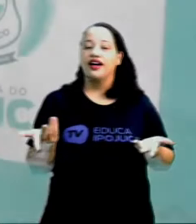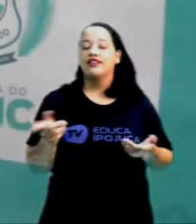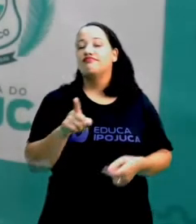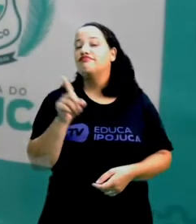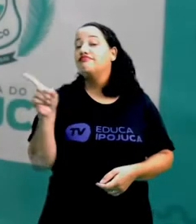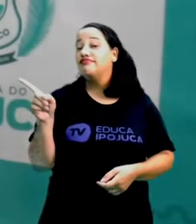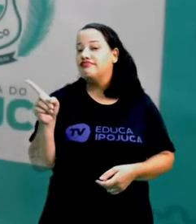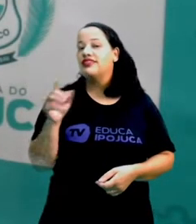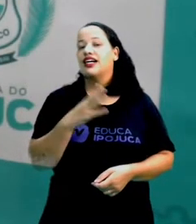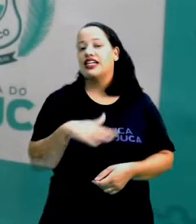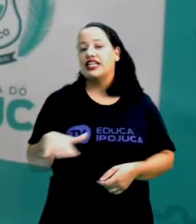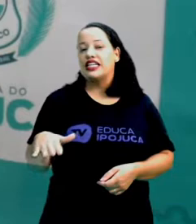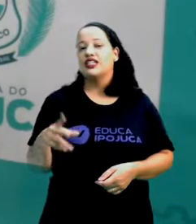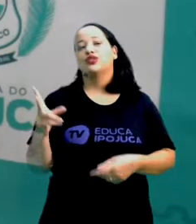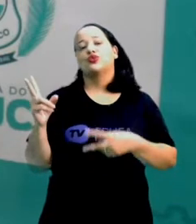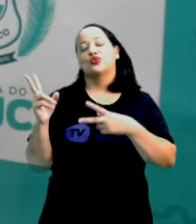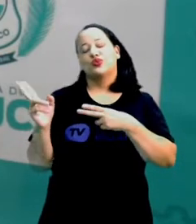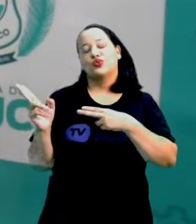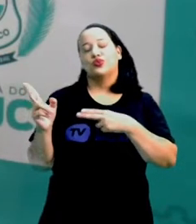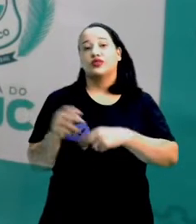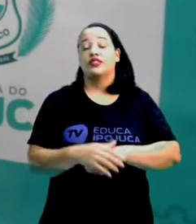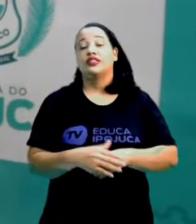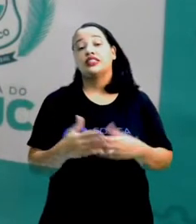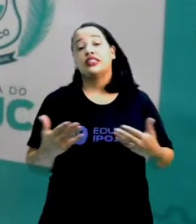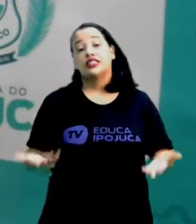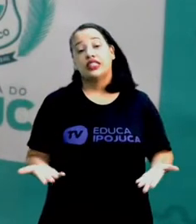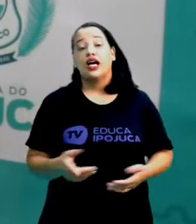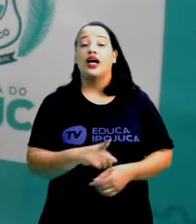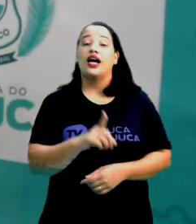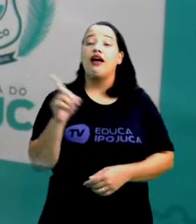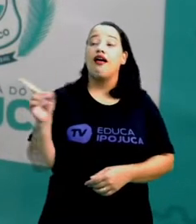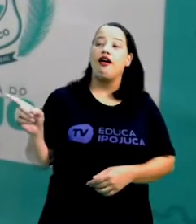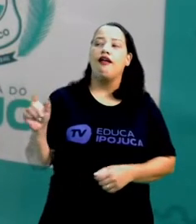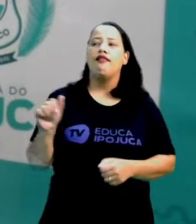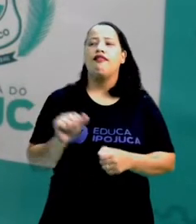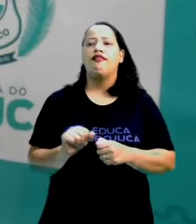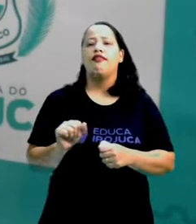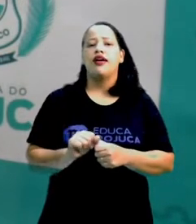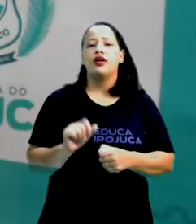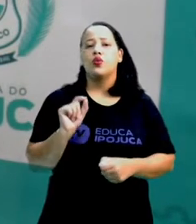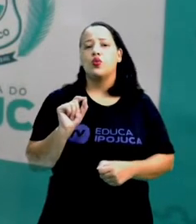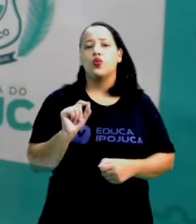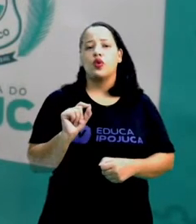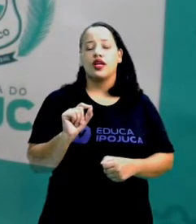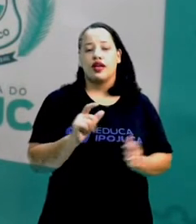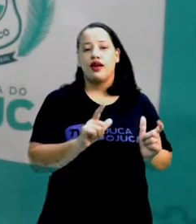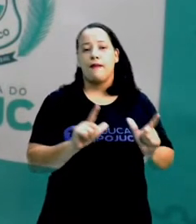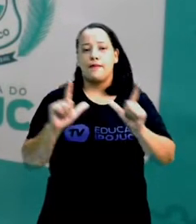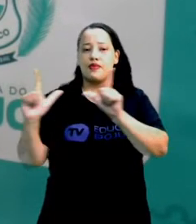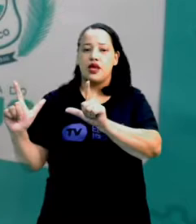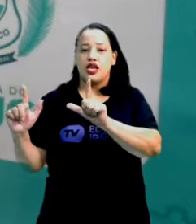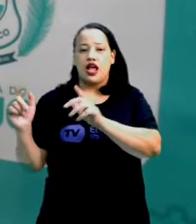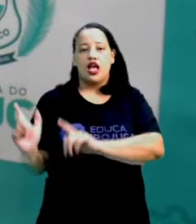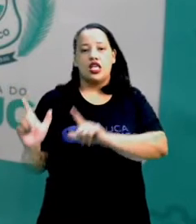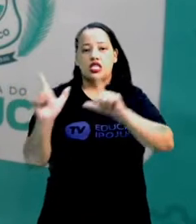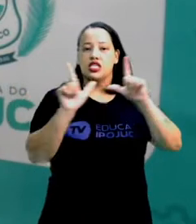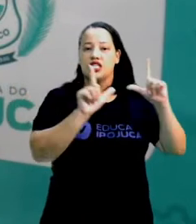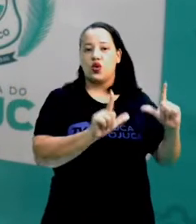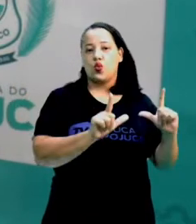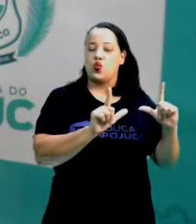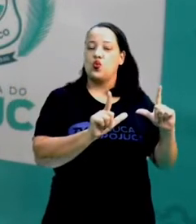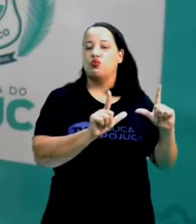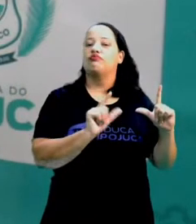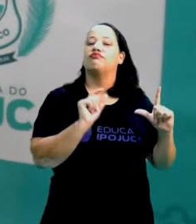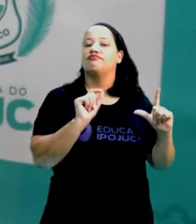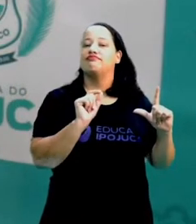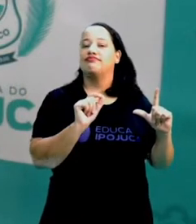quê? Dormindo. Então, qual atividade está sendo realizada na primeira imagem? E na segunda? Como eu falei